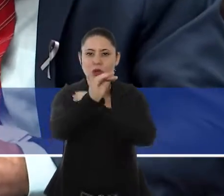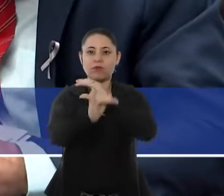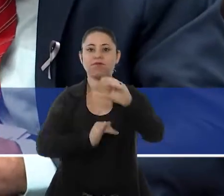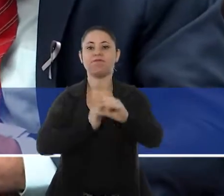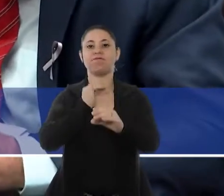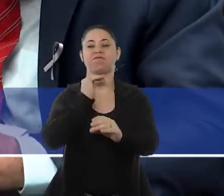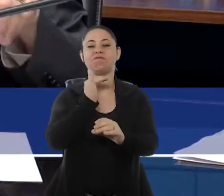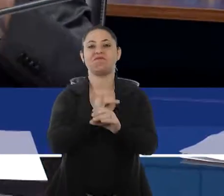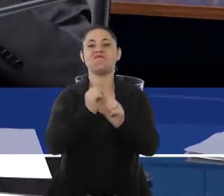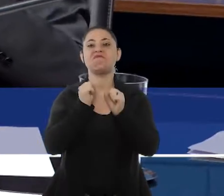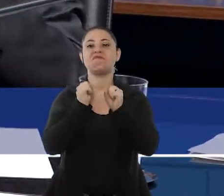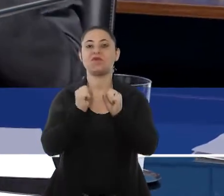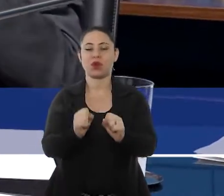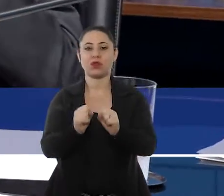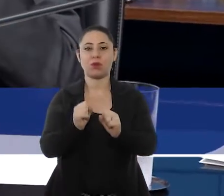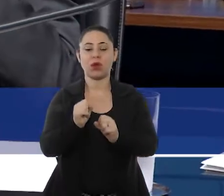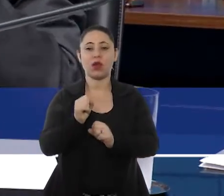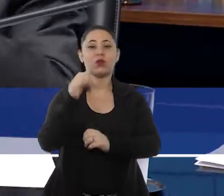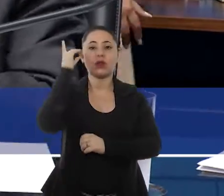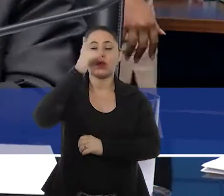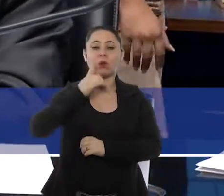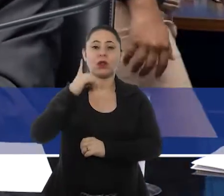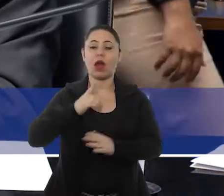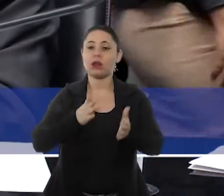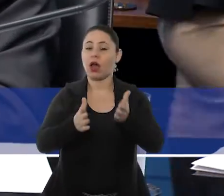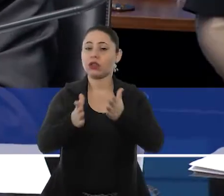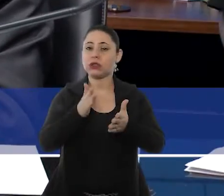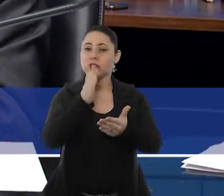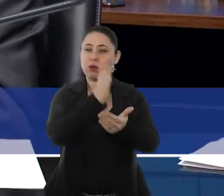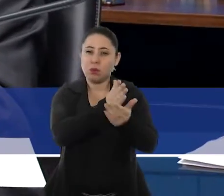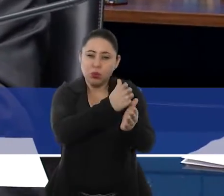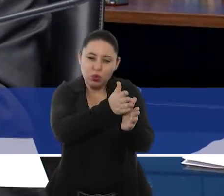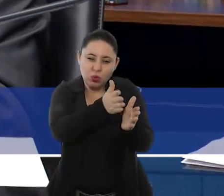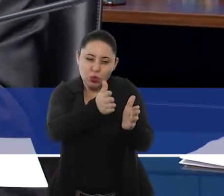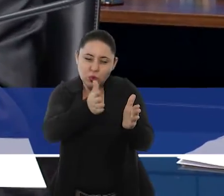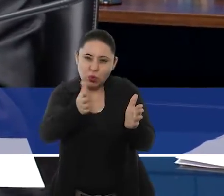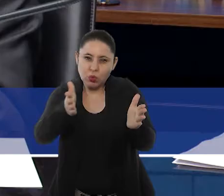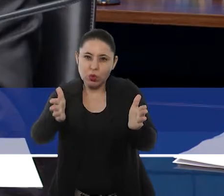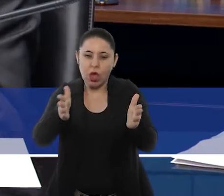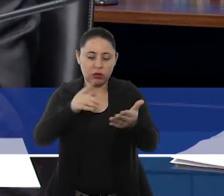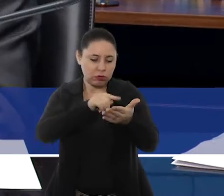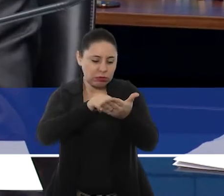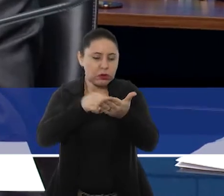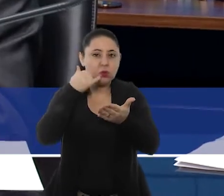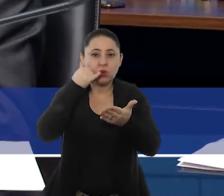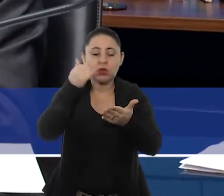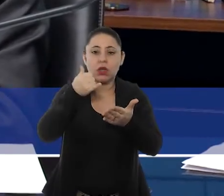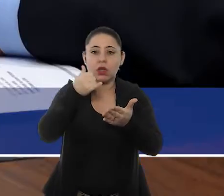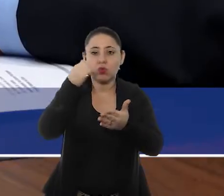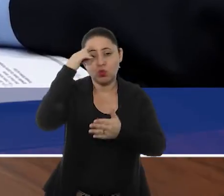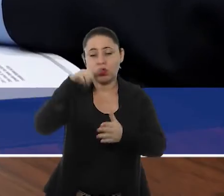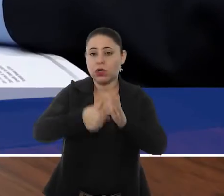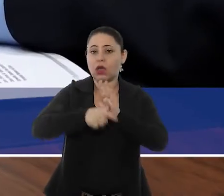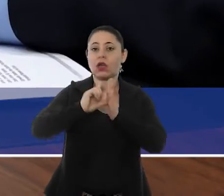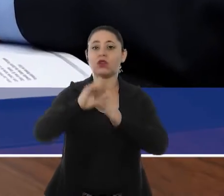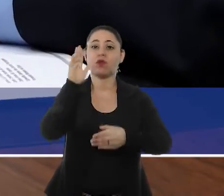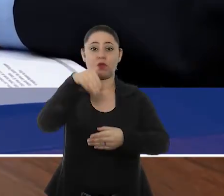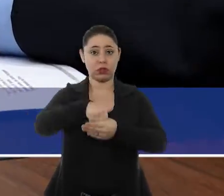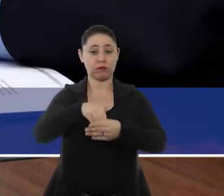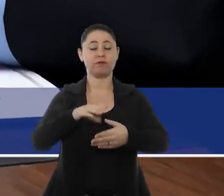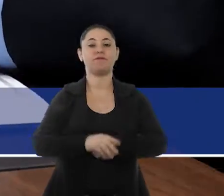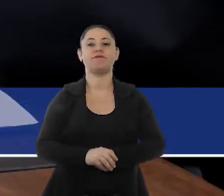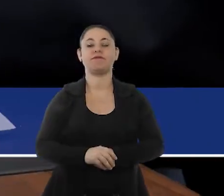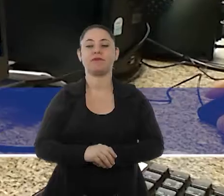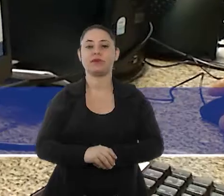totalmente informatizados, possibilitando que os deputados tenham acesso aos projetos em tramitação na tela do celular um dia antes da sessão